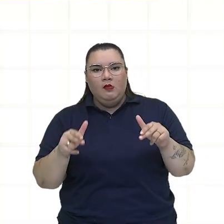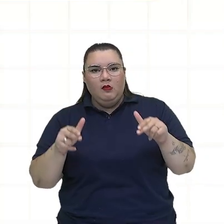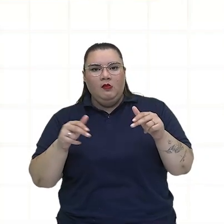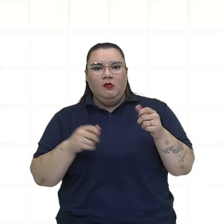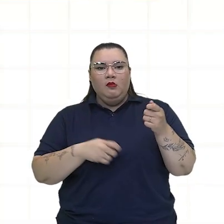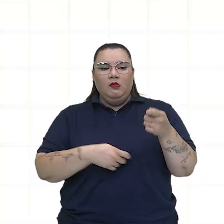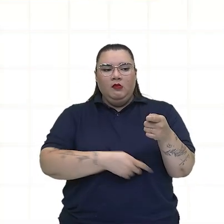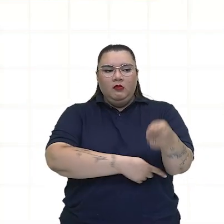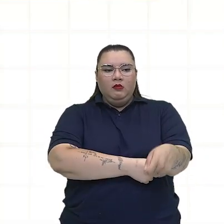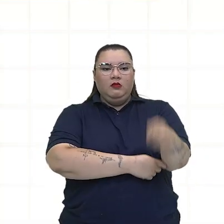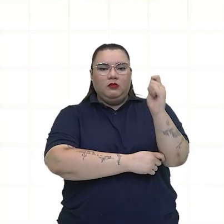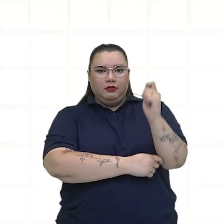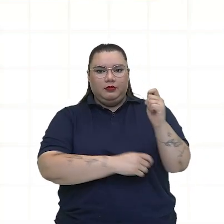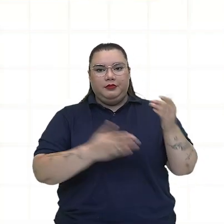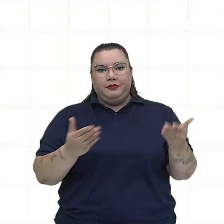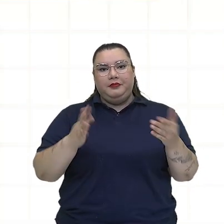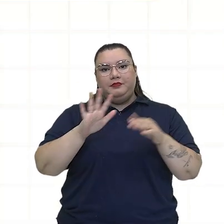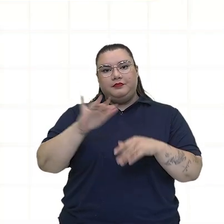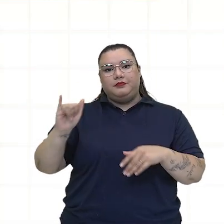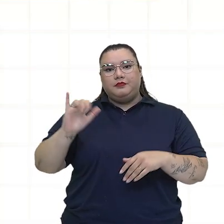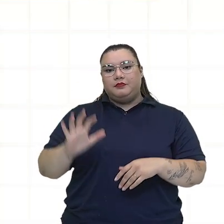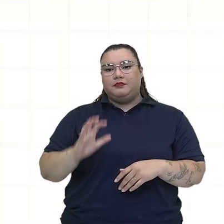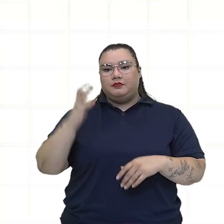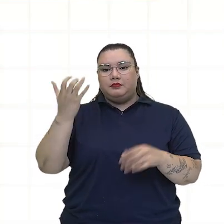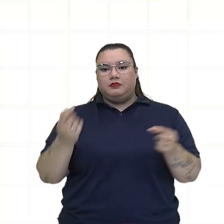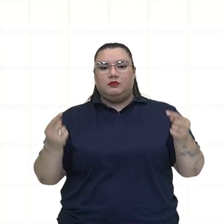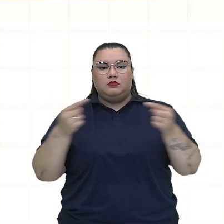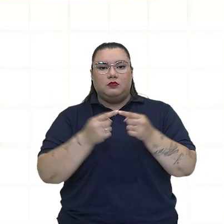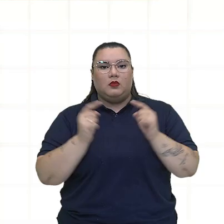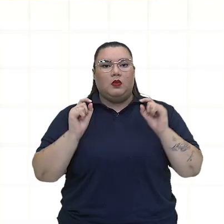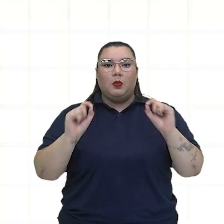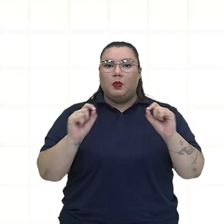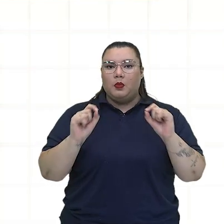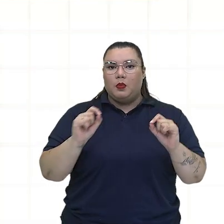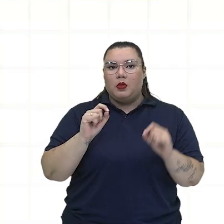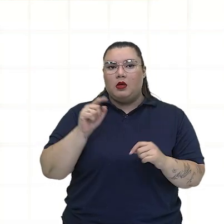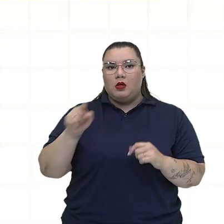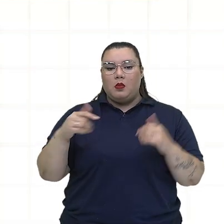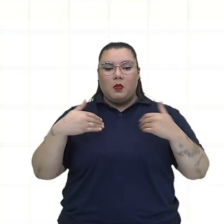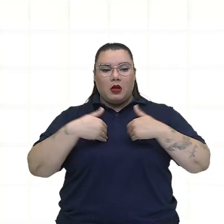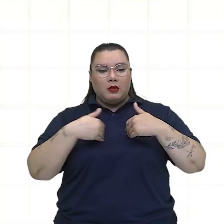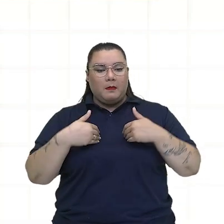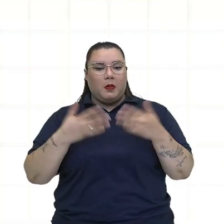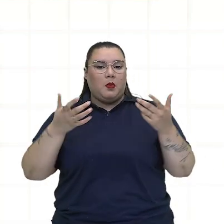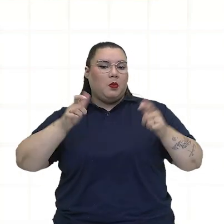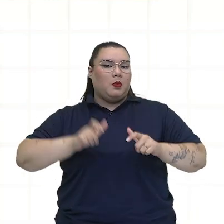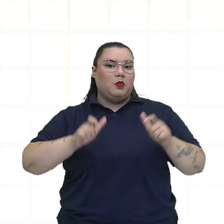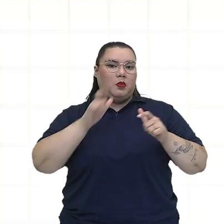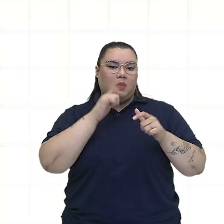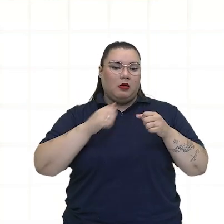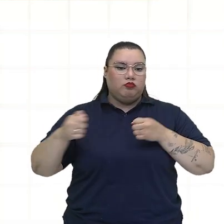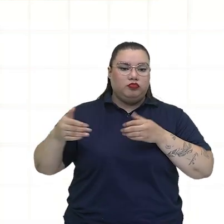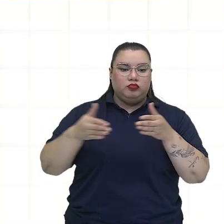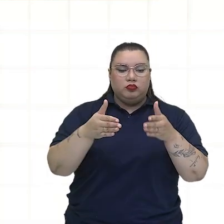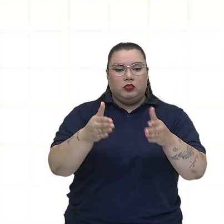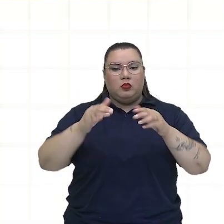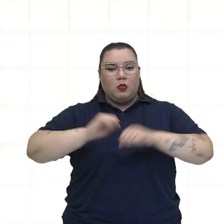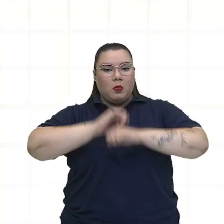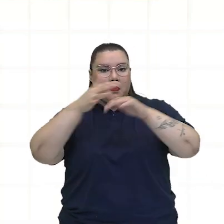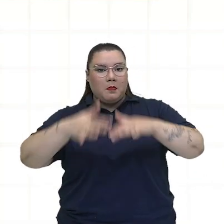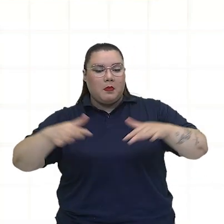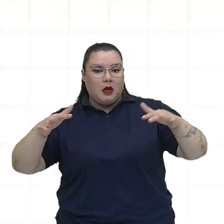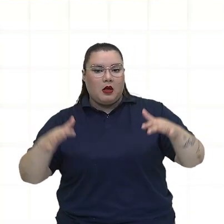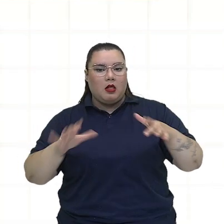na pesca. Então, a pesca ela vai acontecer com o animal no rio, no mar, no lago, e o animal